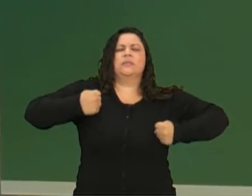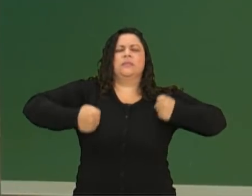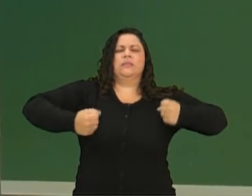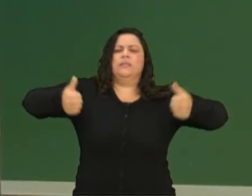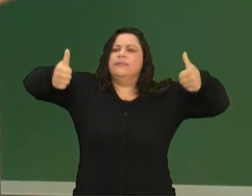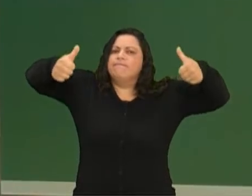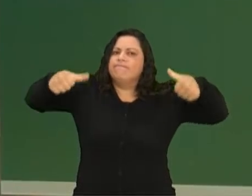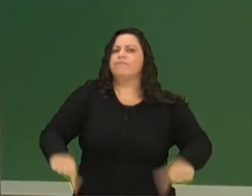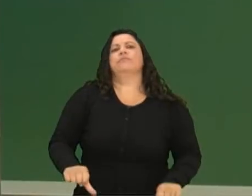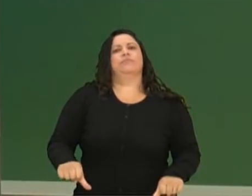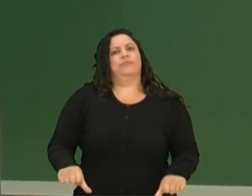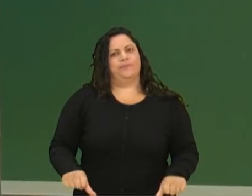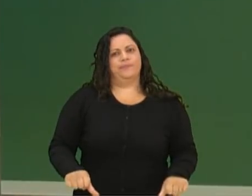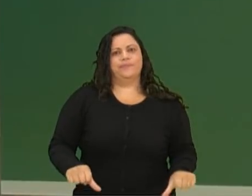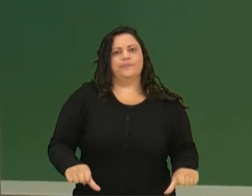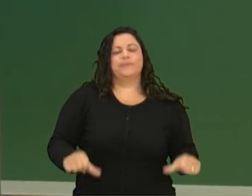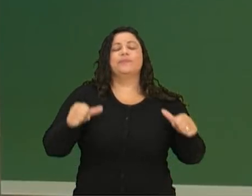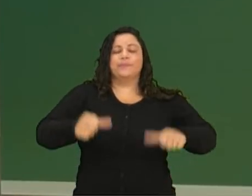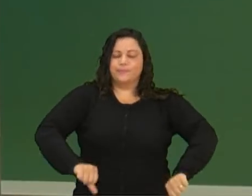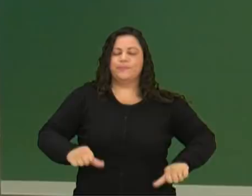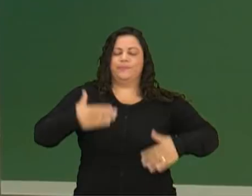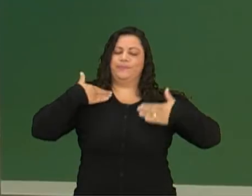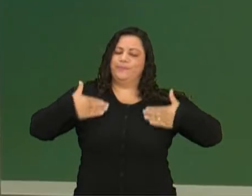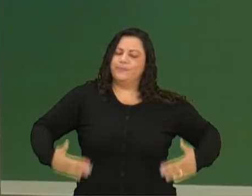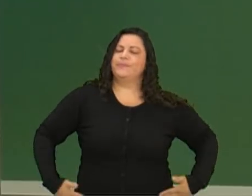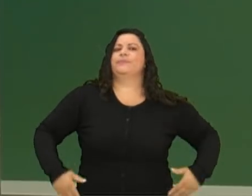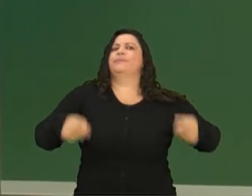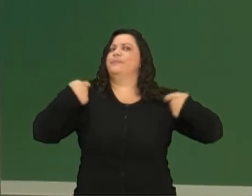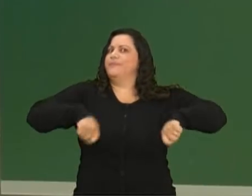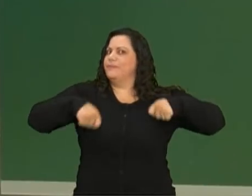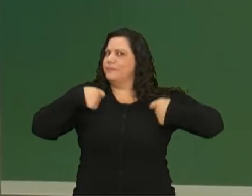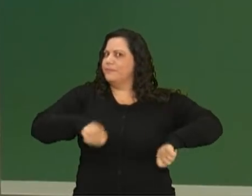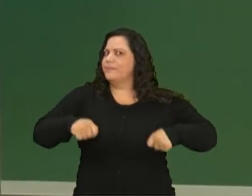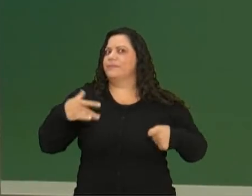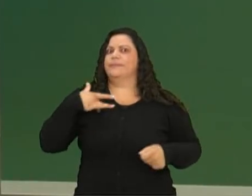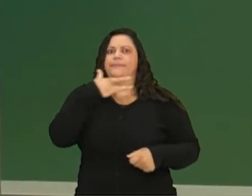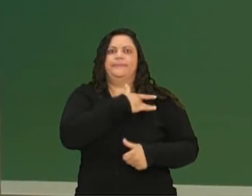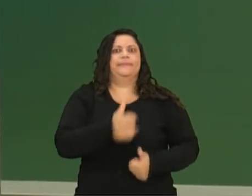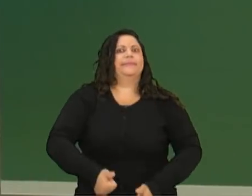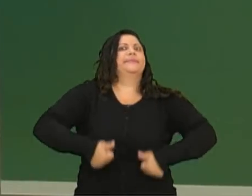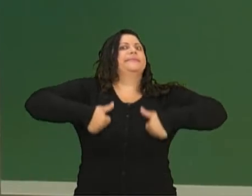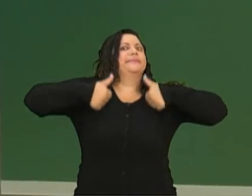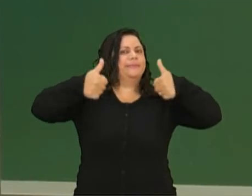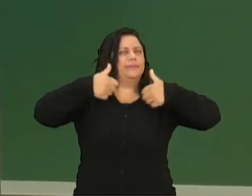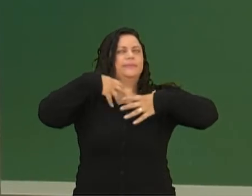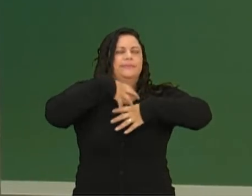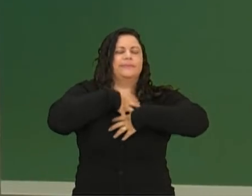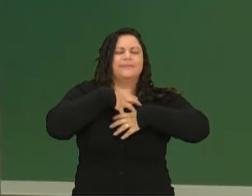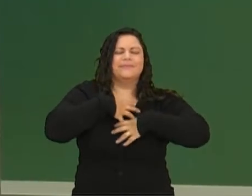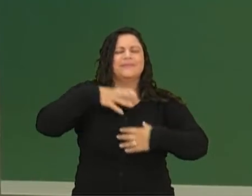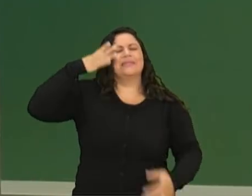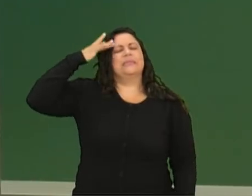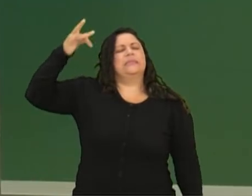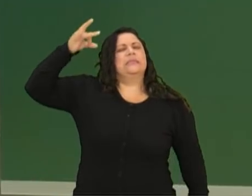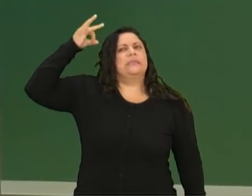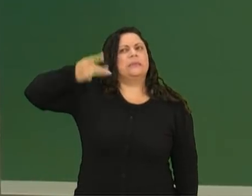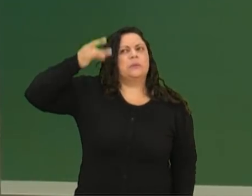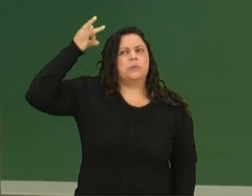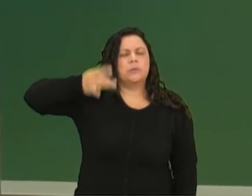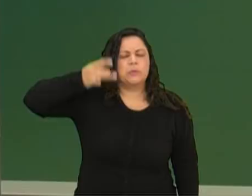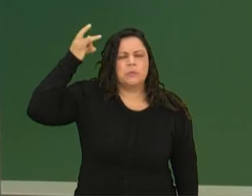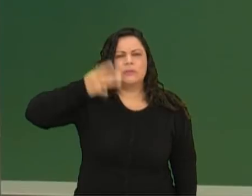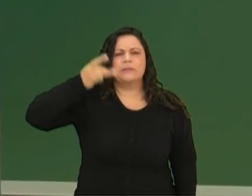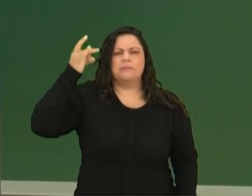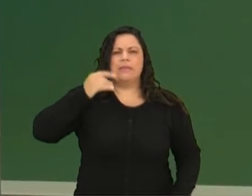Nesse caso, vai ter menos oxigênio chegando, por isso ela sente todos esses sintomas, né? Além de dor de cabeça,